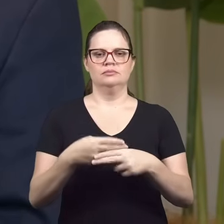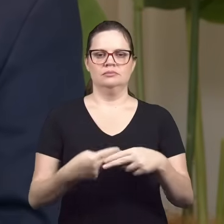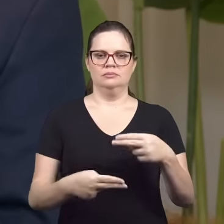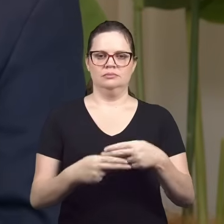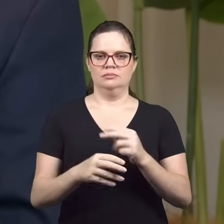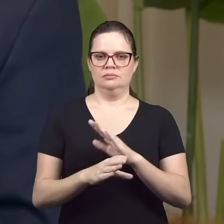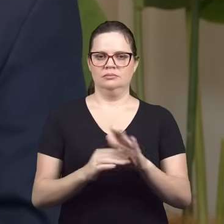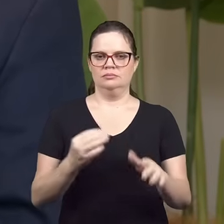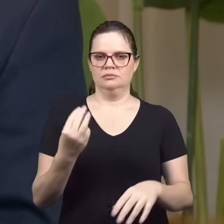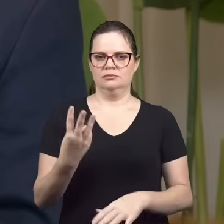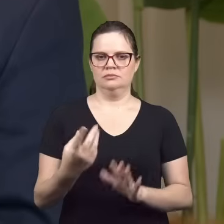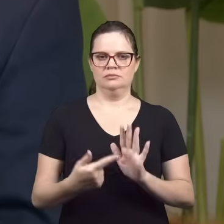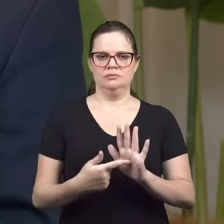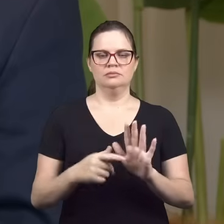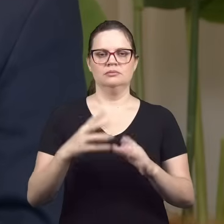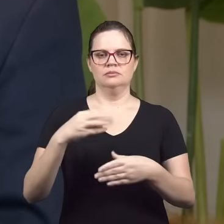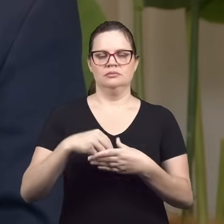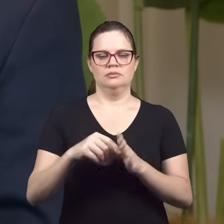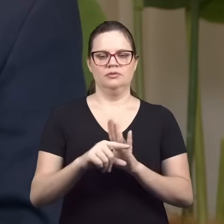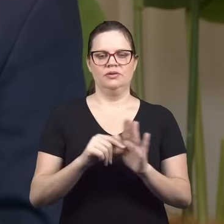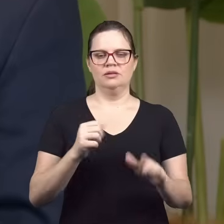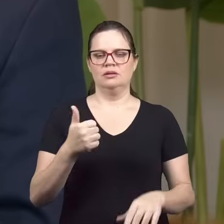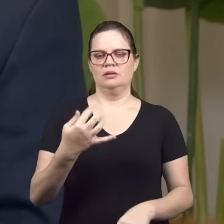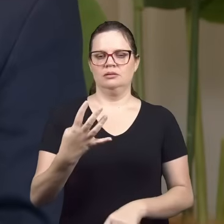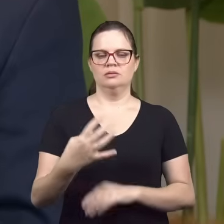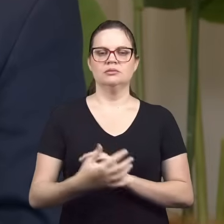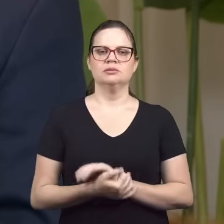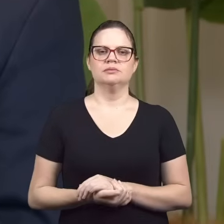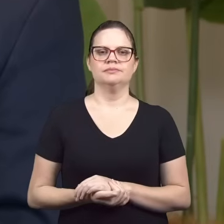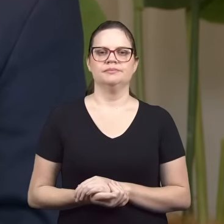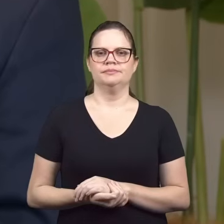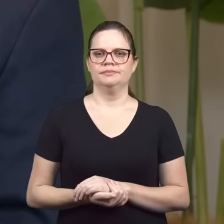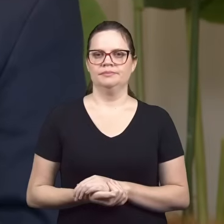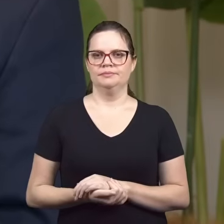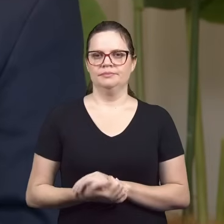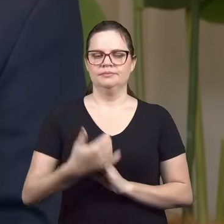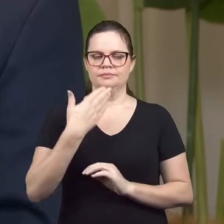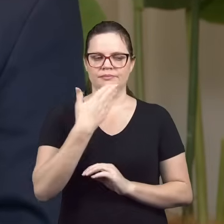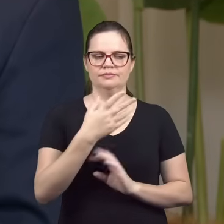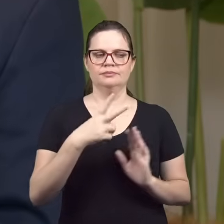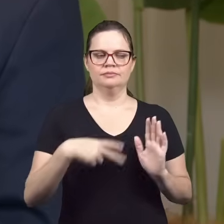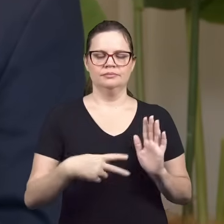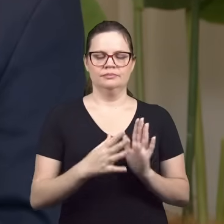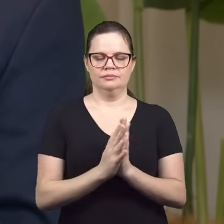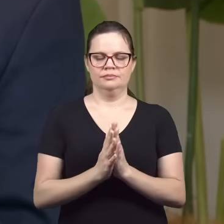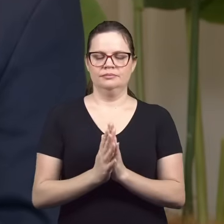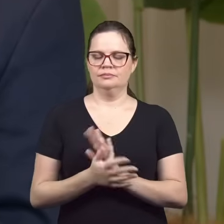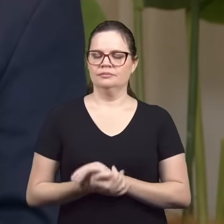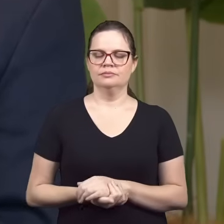3, lá no versículo 14, Wesley, gostaria que você lesse para a gente